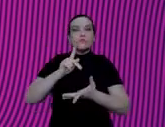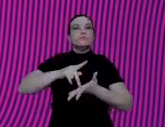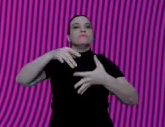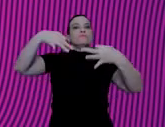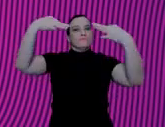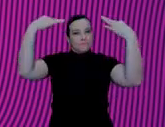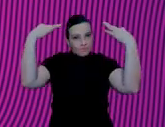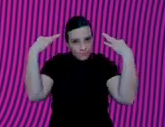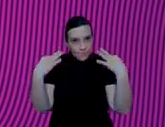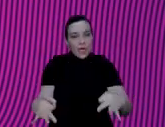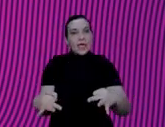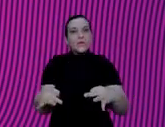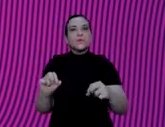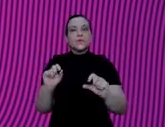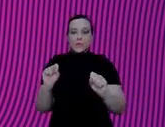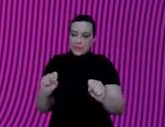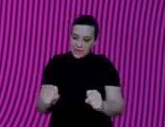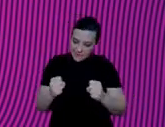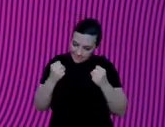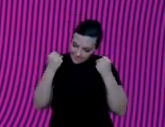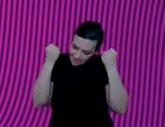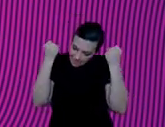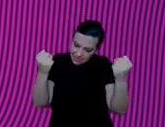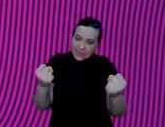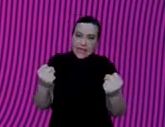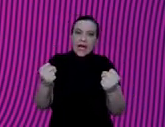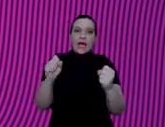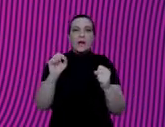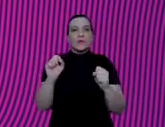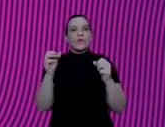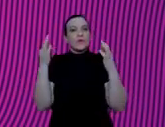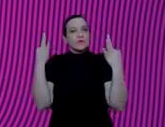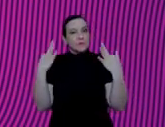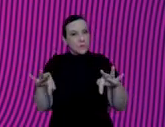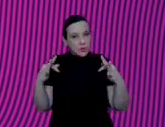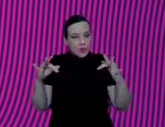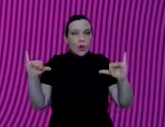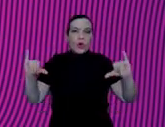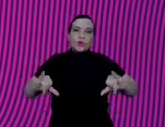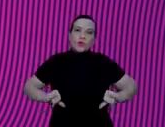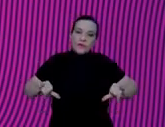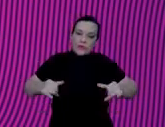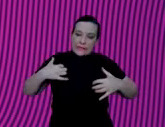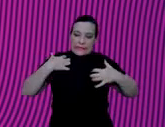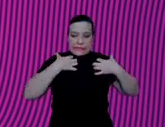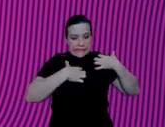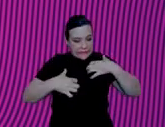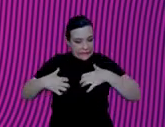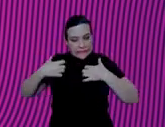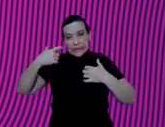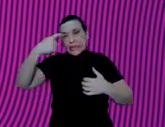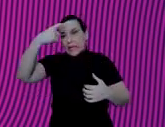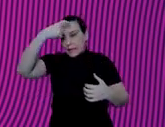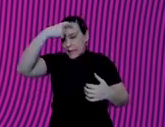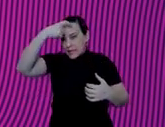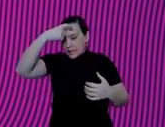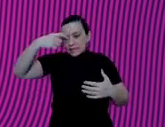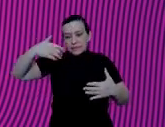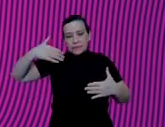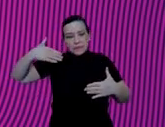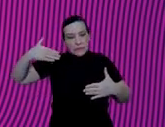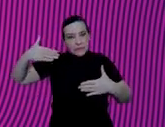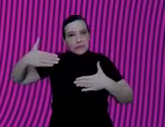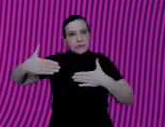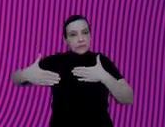um determinado tipo de sofrimento mental, que nós vimos foi cada vez mais se associando com quadros de